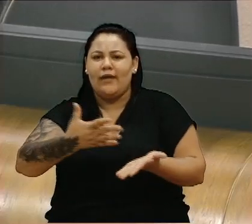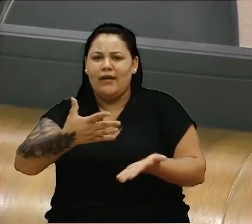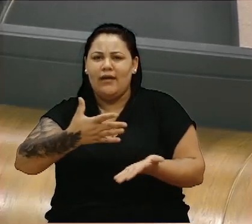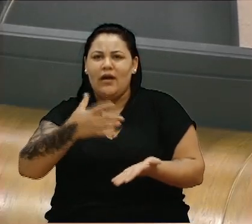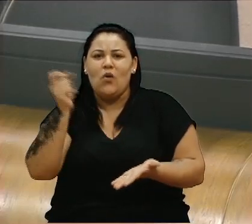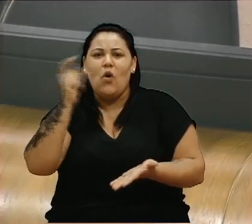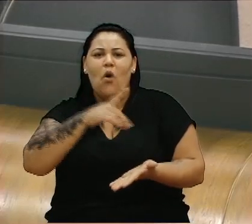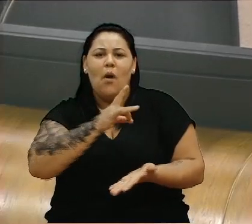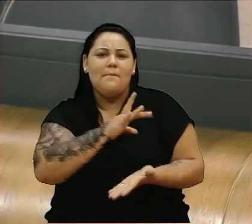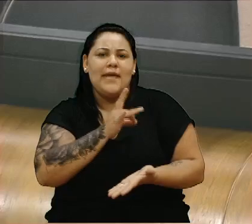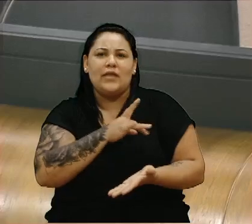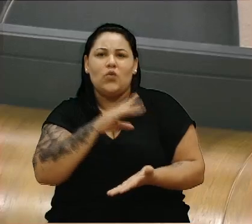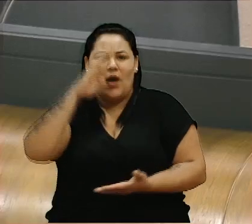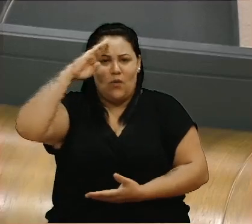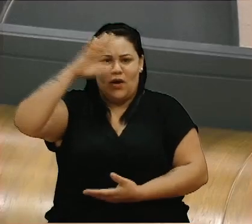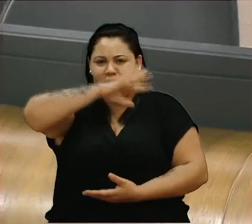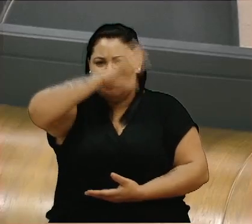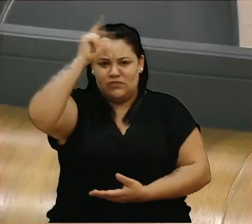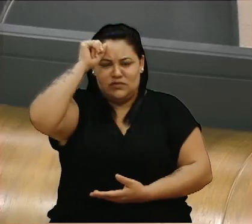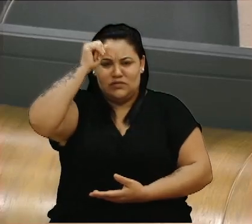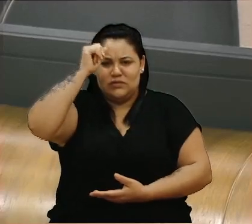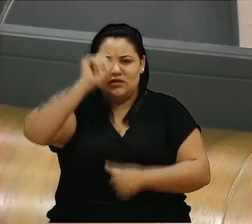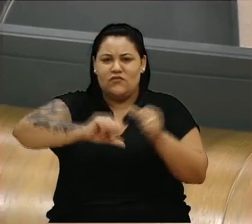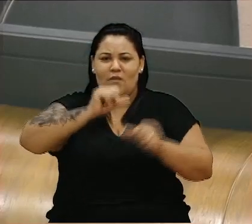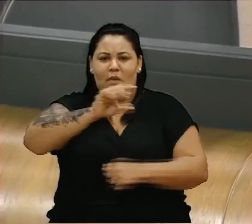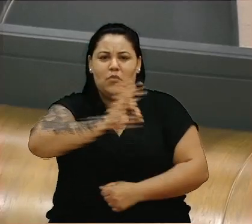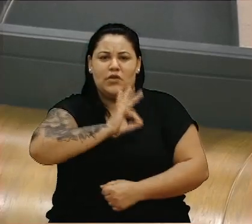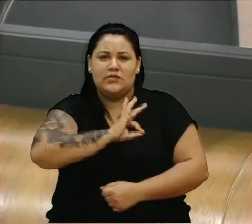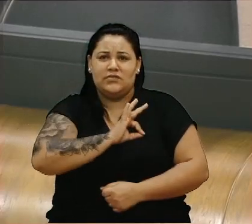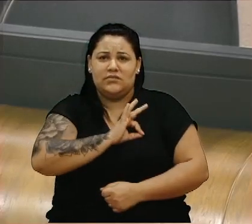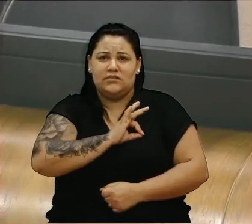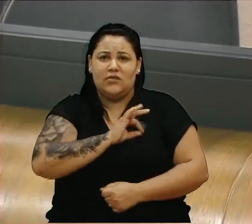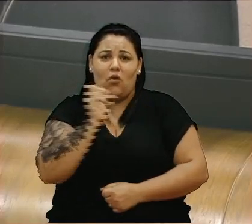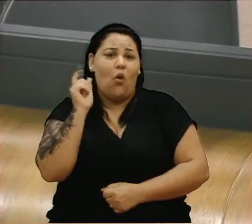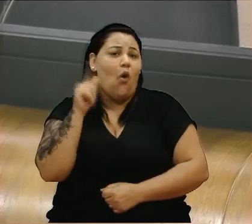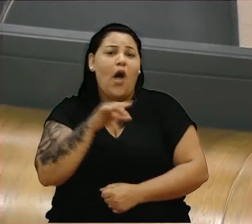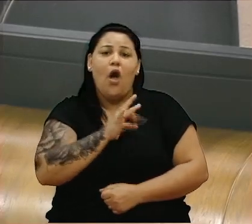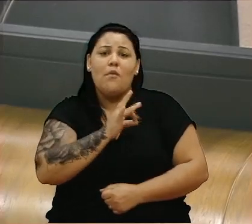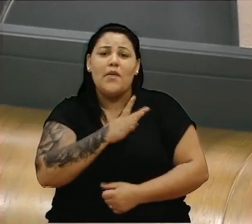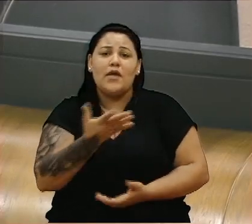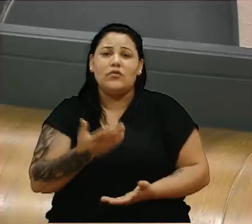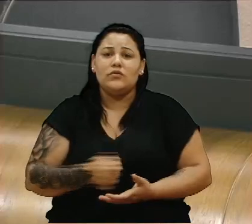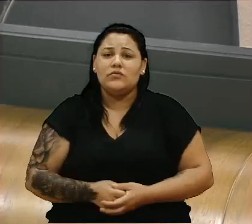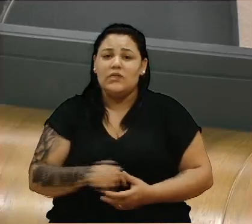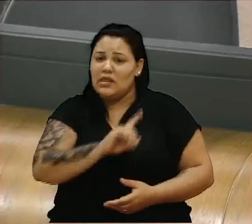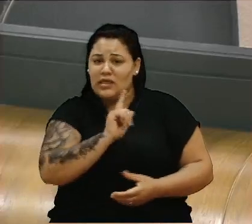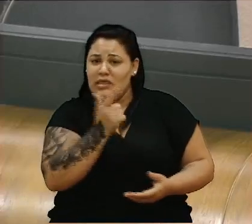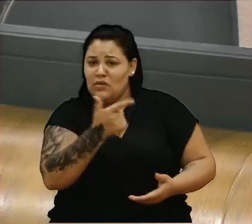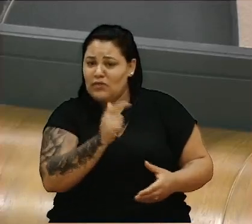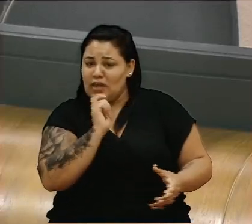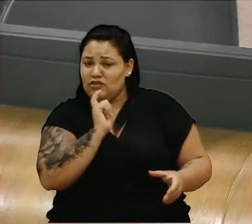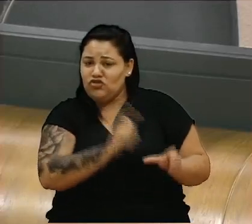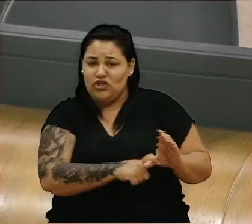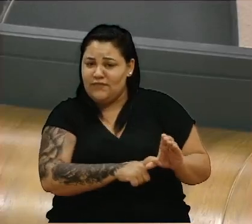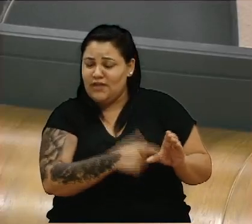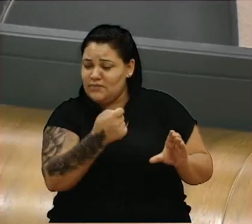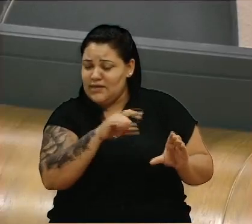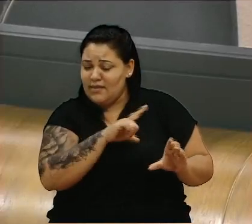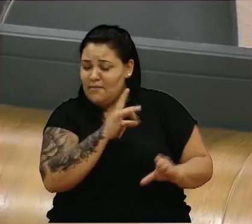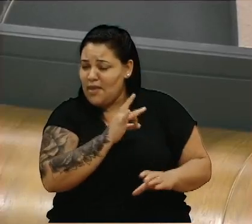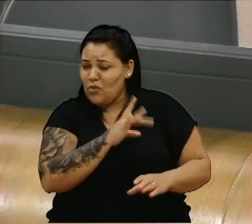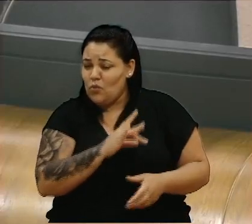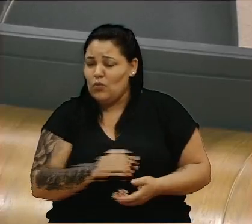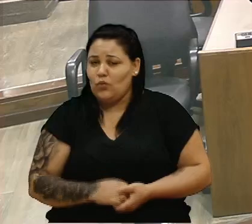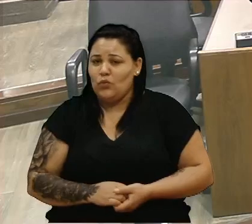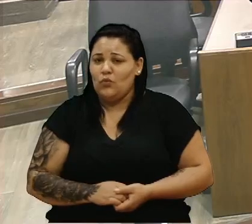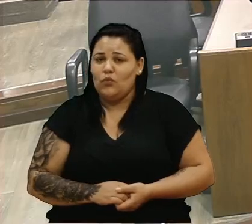tornar a polícia? Quem não deve, não teme. Fica aí o questionamento. Obrigado, vereador Iago. Conceder